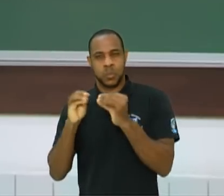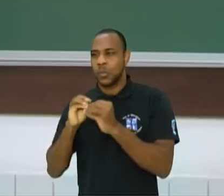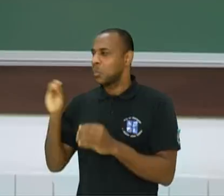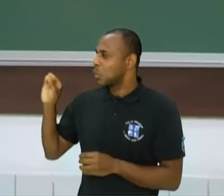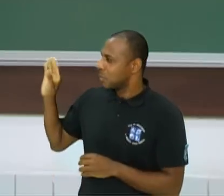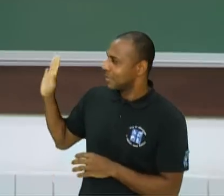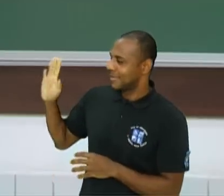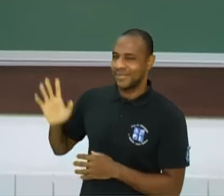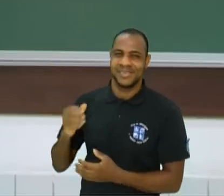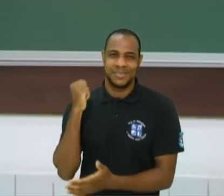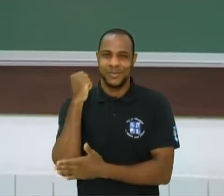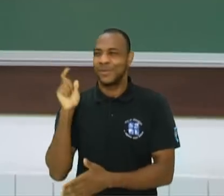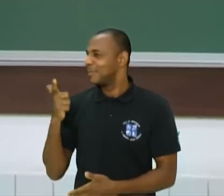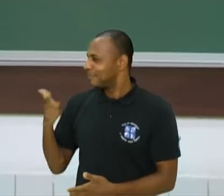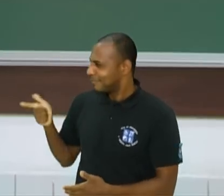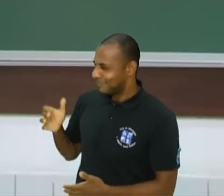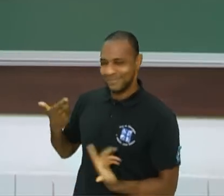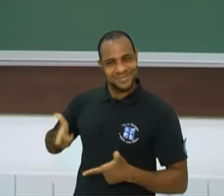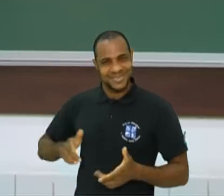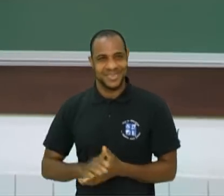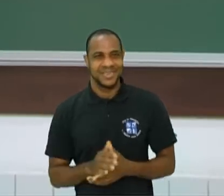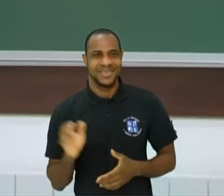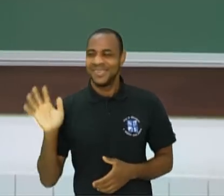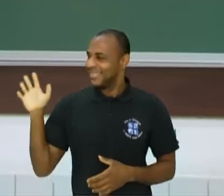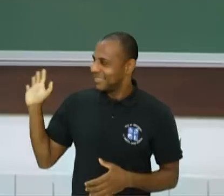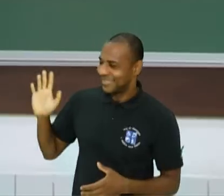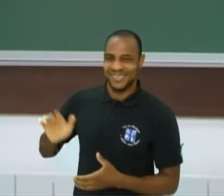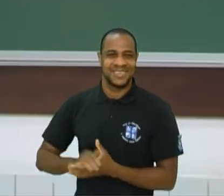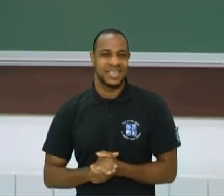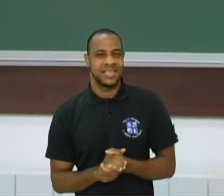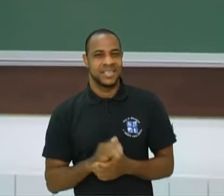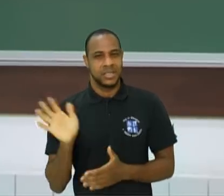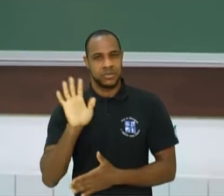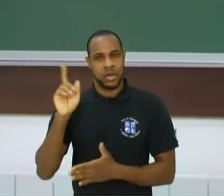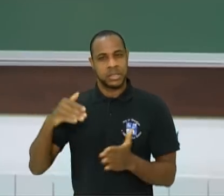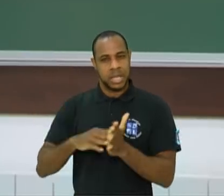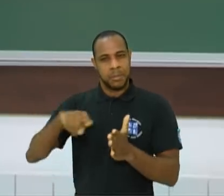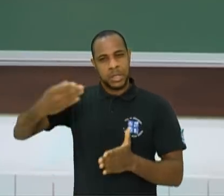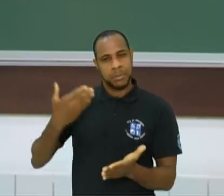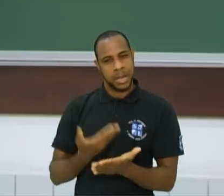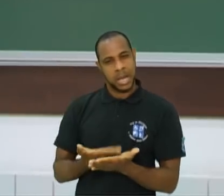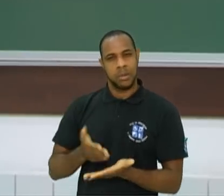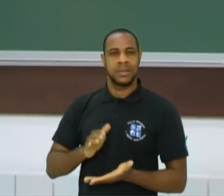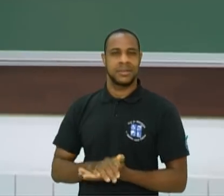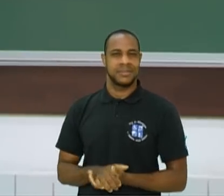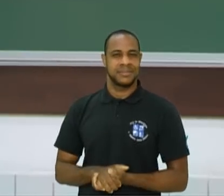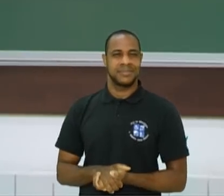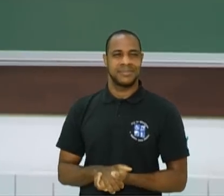Não fica com ciúme, não. Valeu. Tchau, gente.